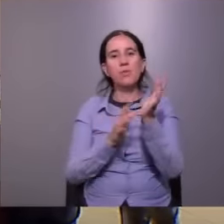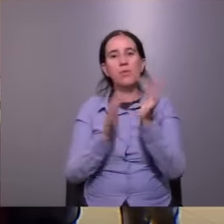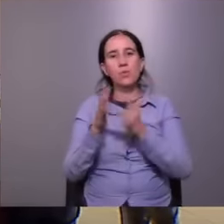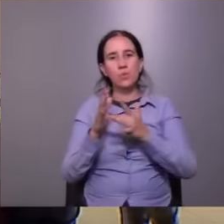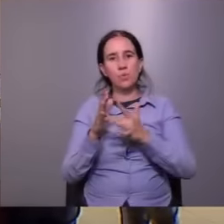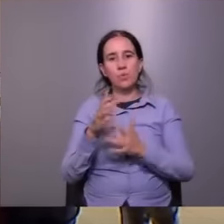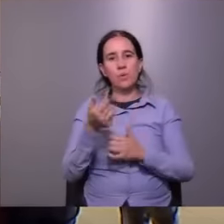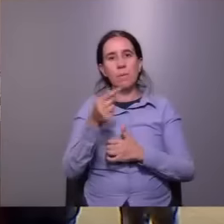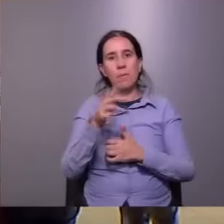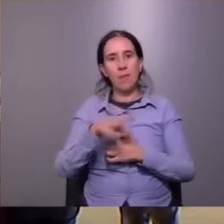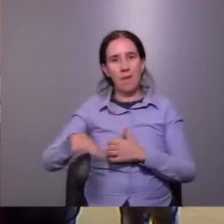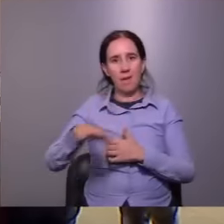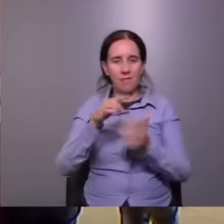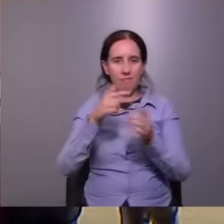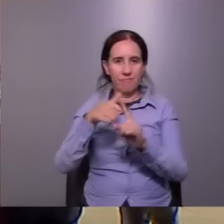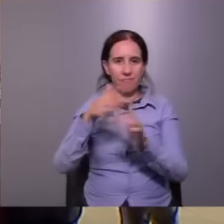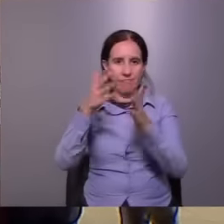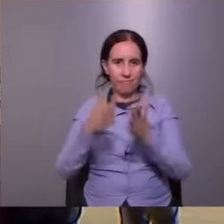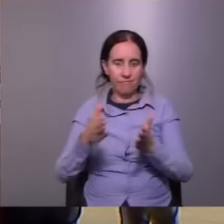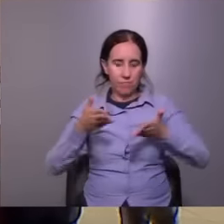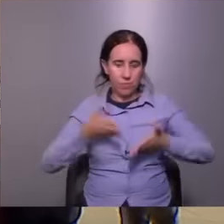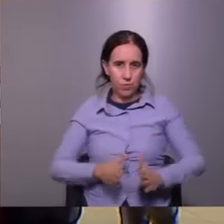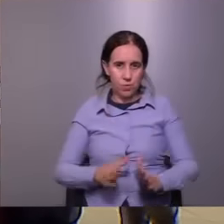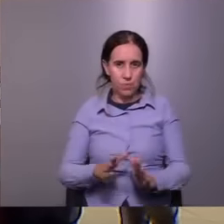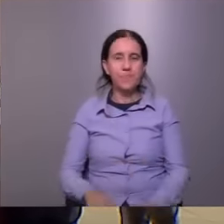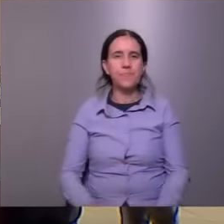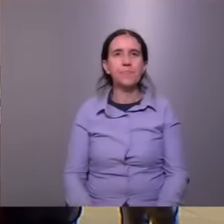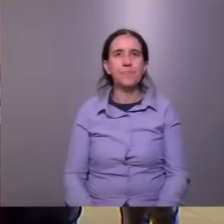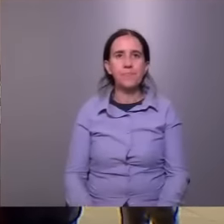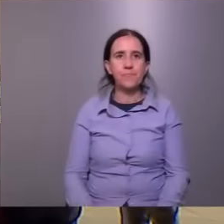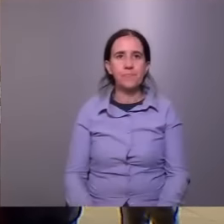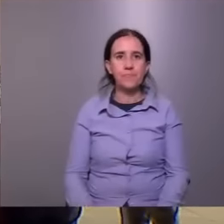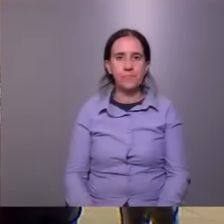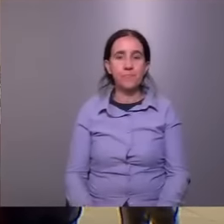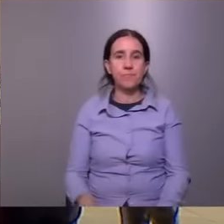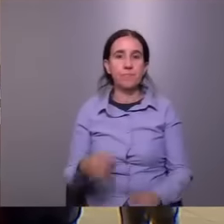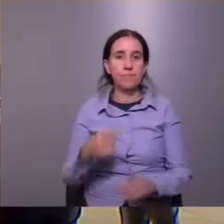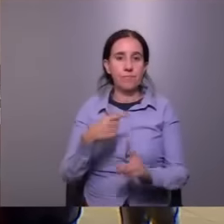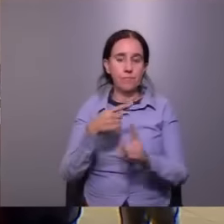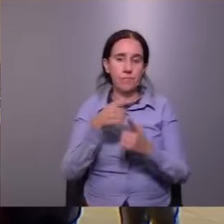No terceiro mistério, meditemos o nascimento de Jesus em Belém.